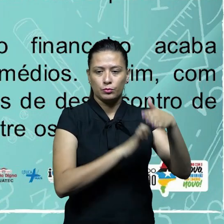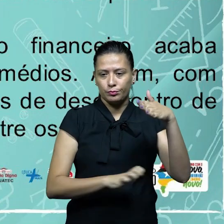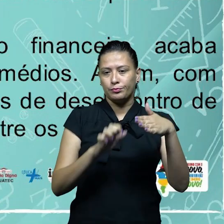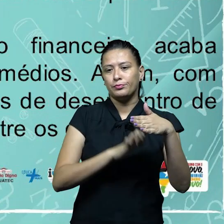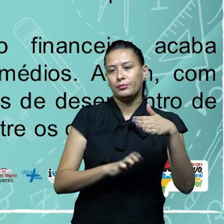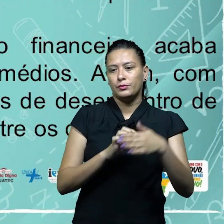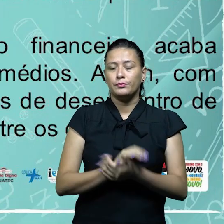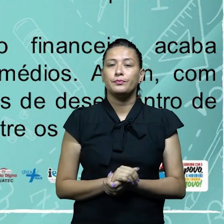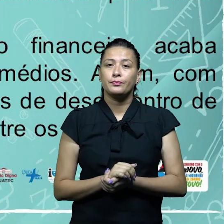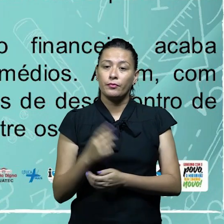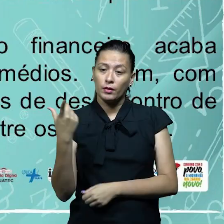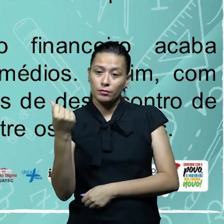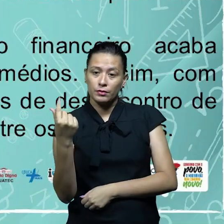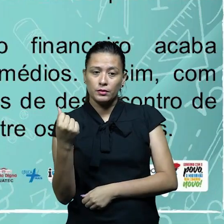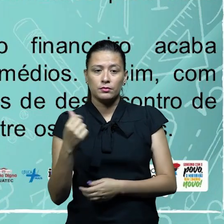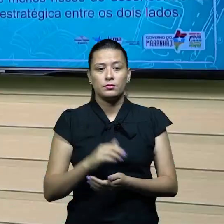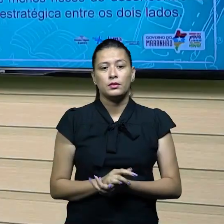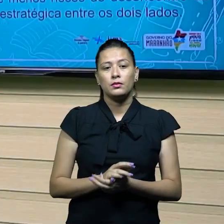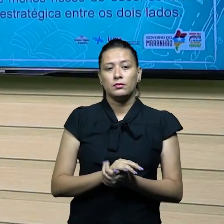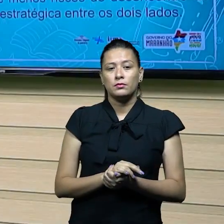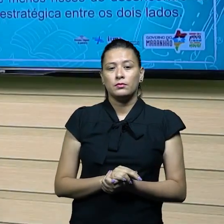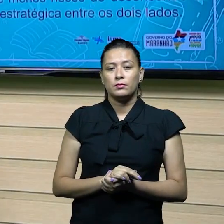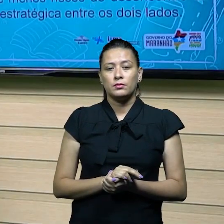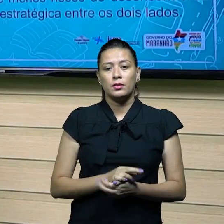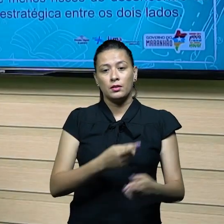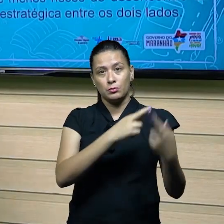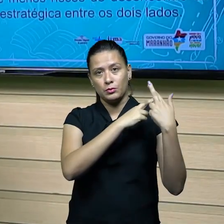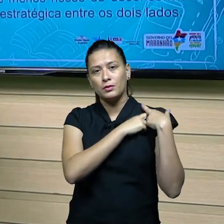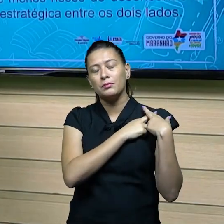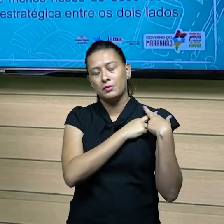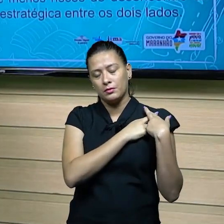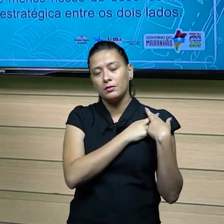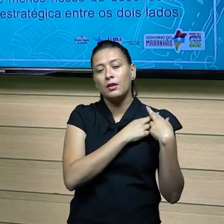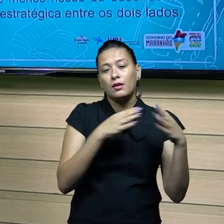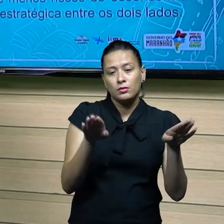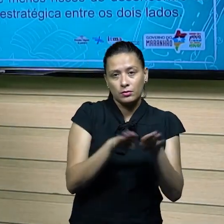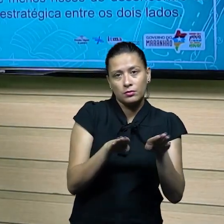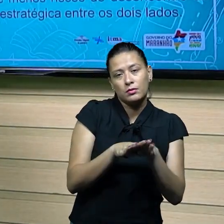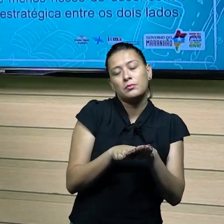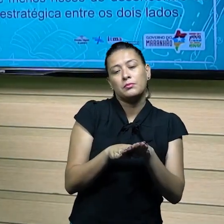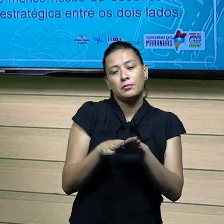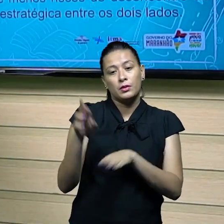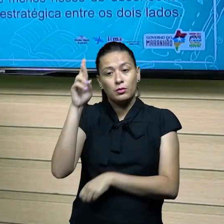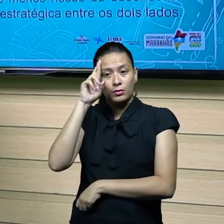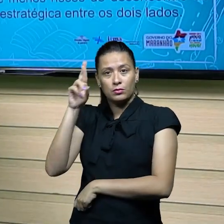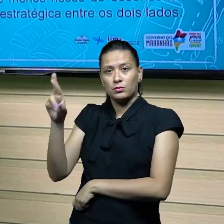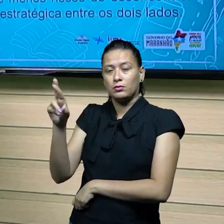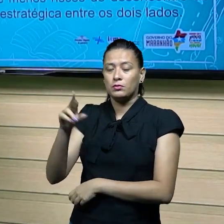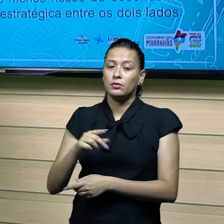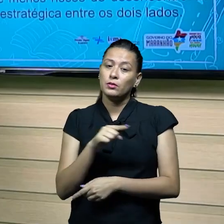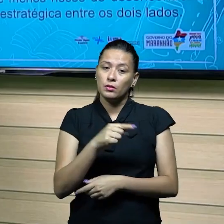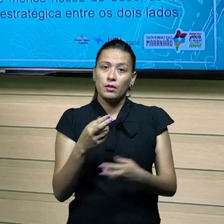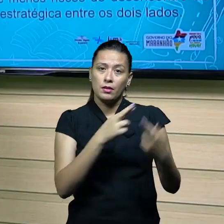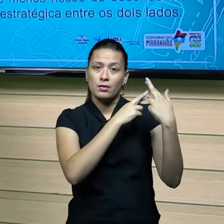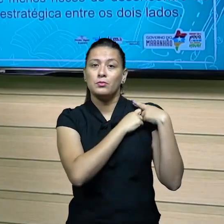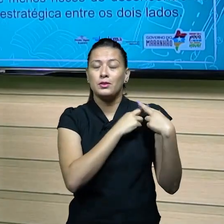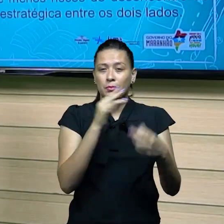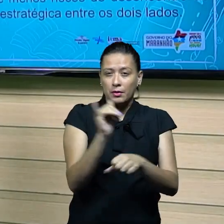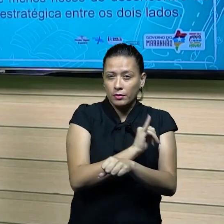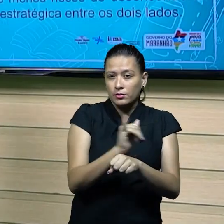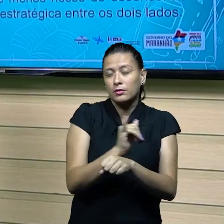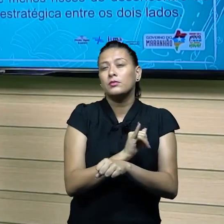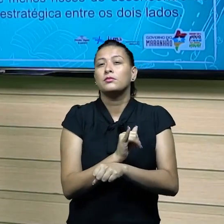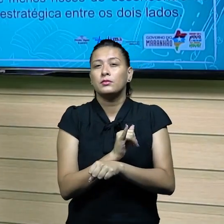financeiro acaba respondendo diretamente à diretoria. Ou seja, ele é responsável pela parte estratégica daquela empresa. Aquela parte que toma decisões a médio e